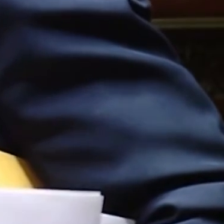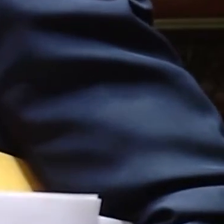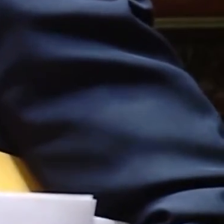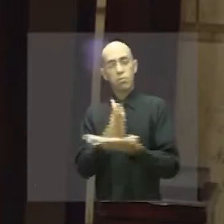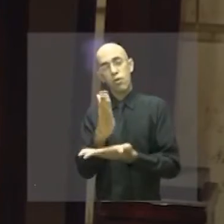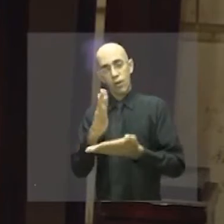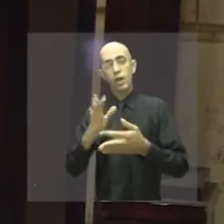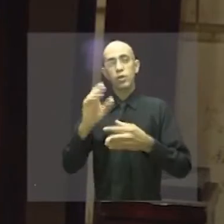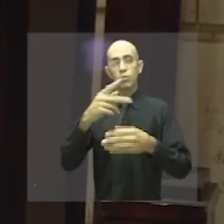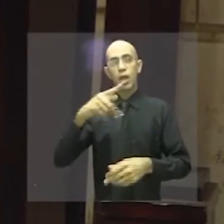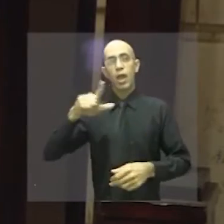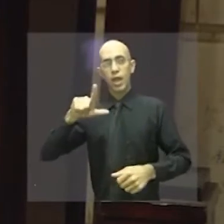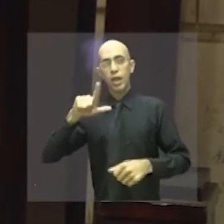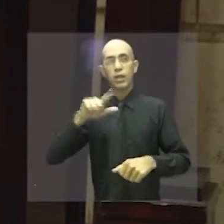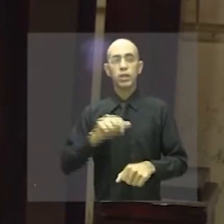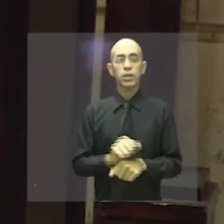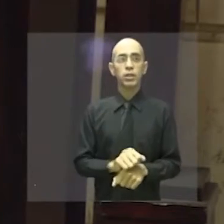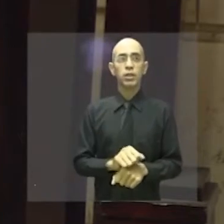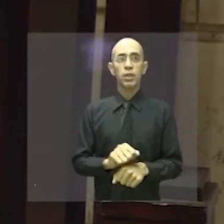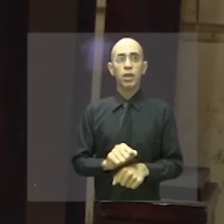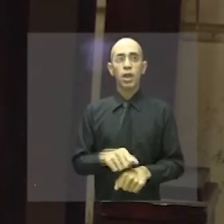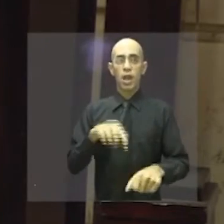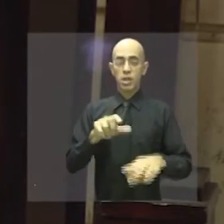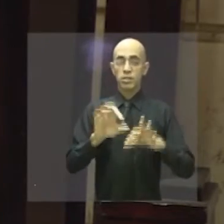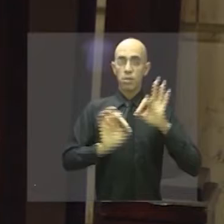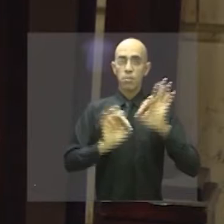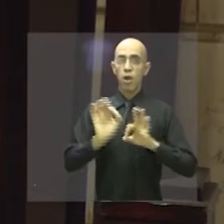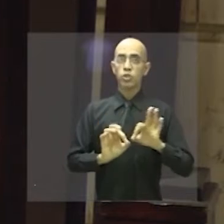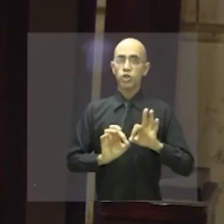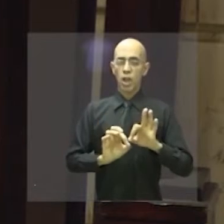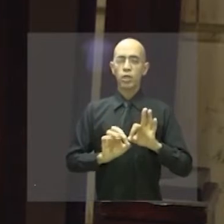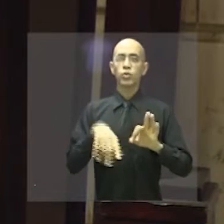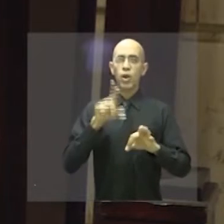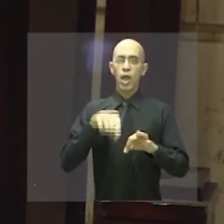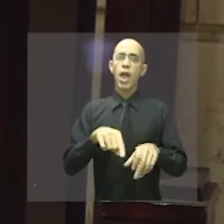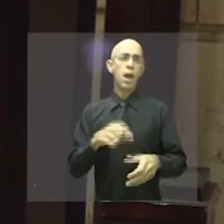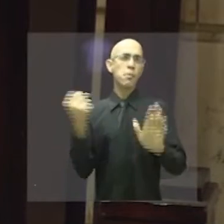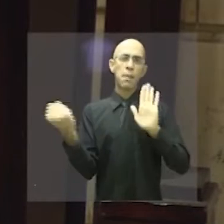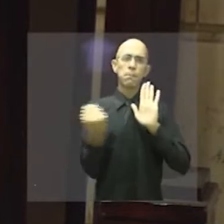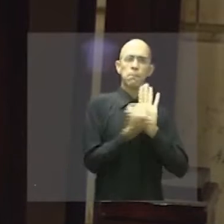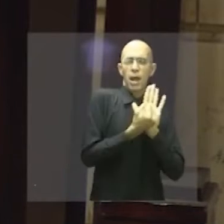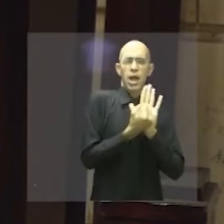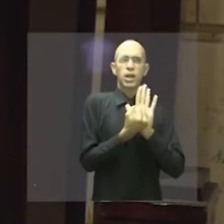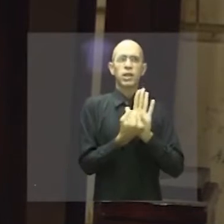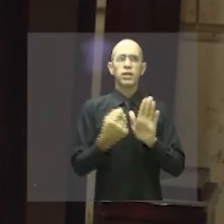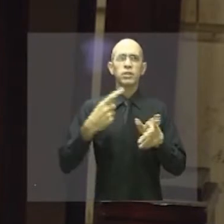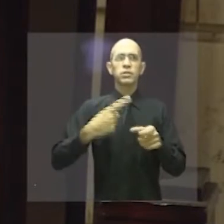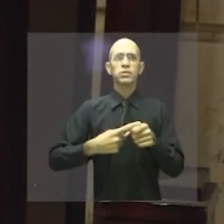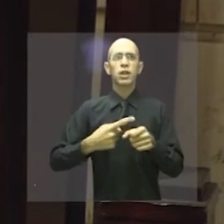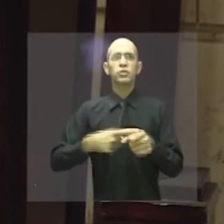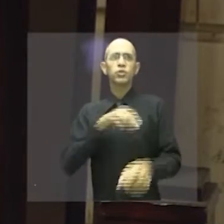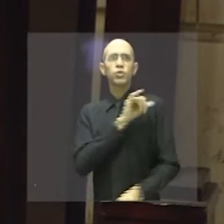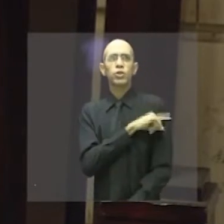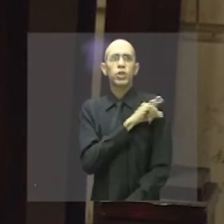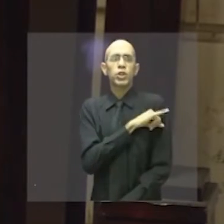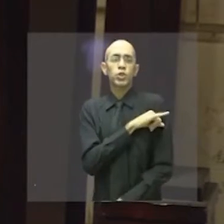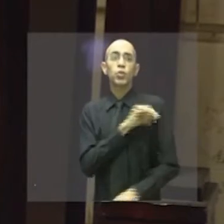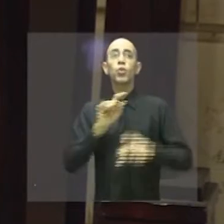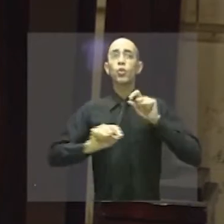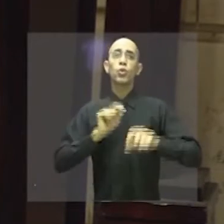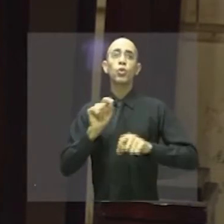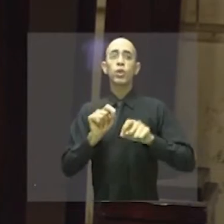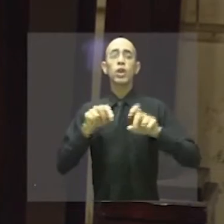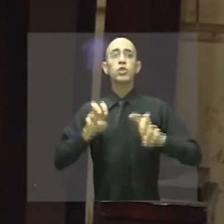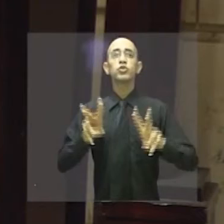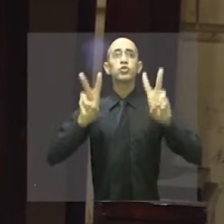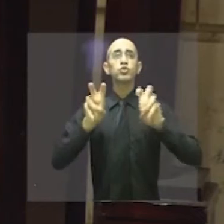do município. Esse projeto, ele vem a instaurar o marco na cidade do Rio de Janeiro no que tange ao trabalho